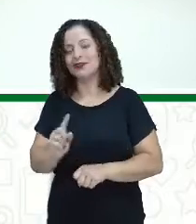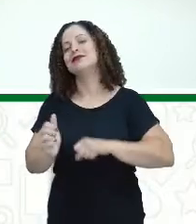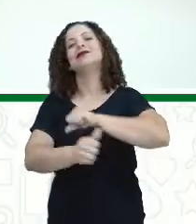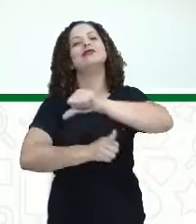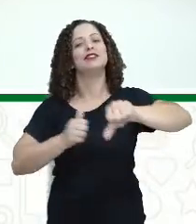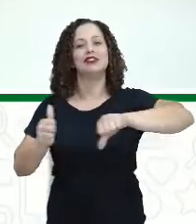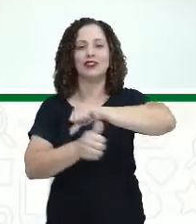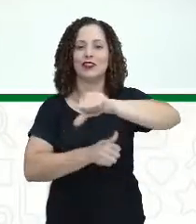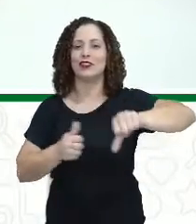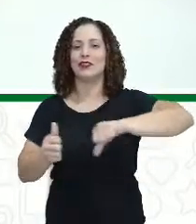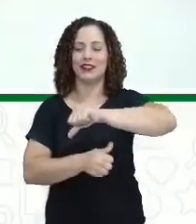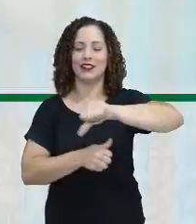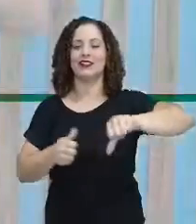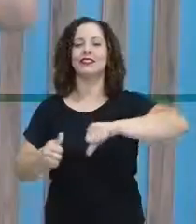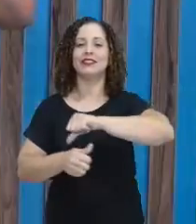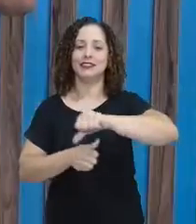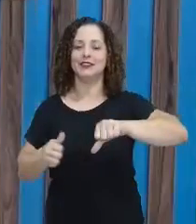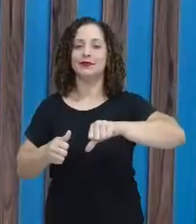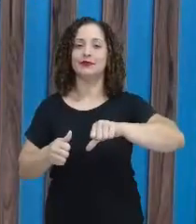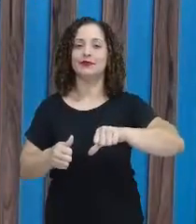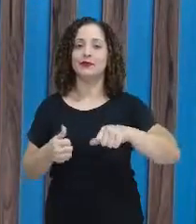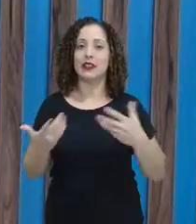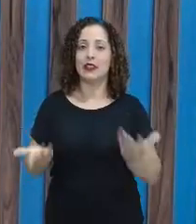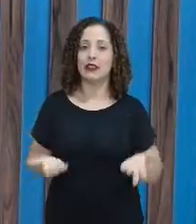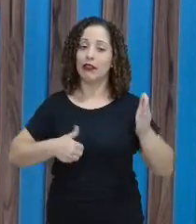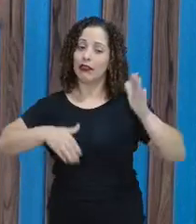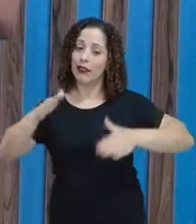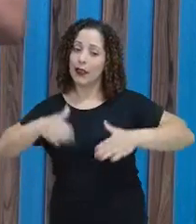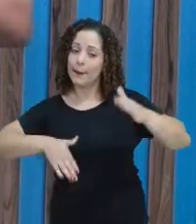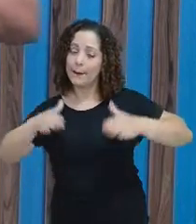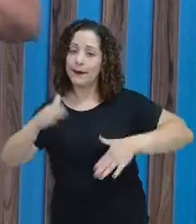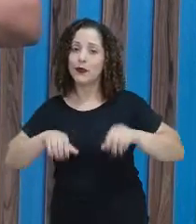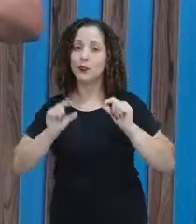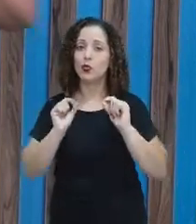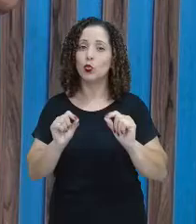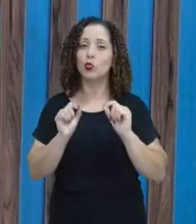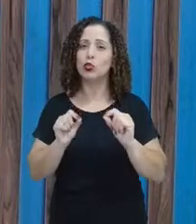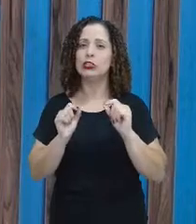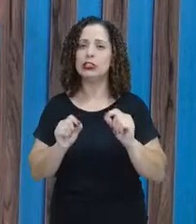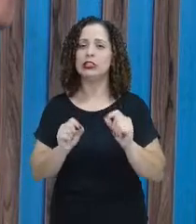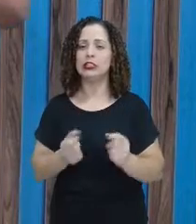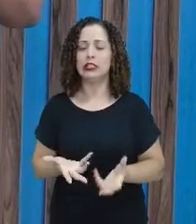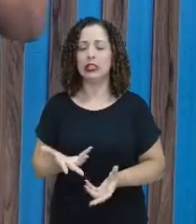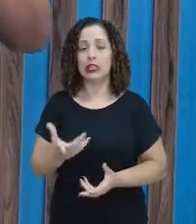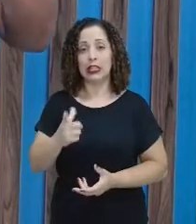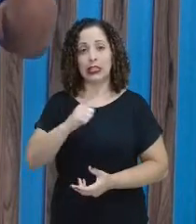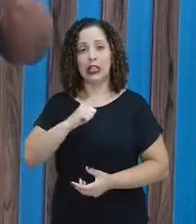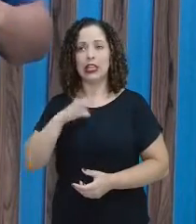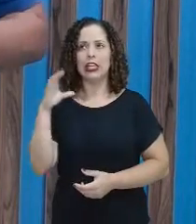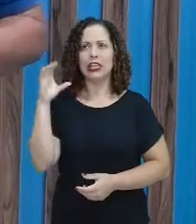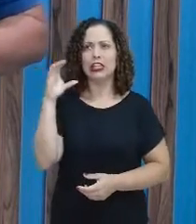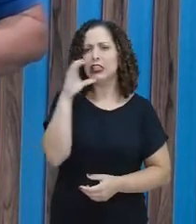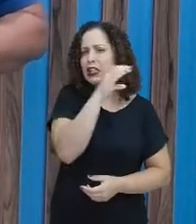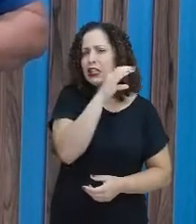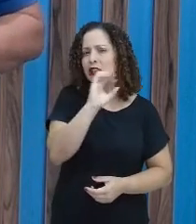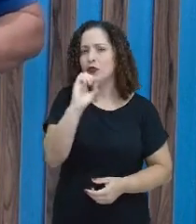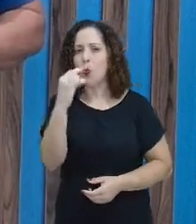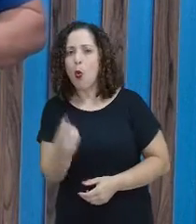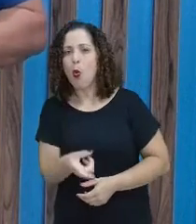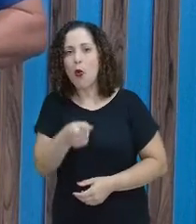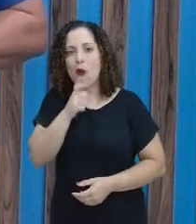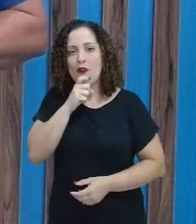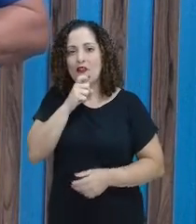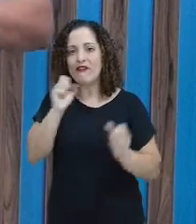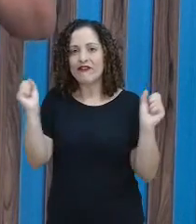transforma de acordo com a intensidade com que é exposta ao calor ou até mesmo ao frio,